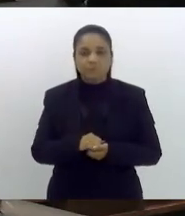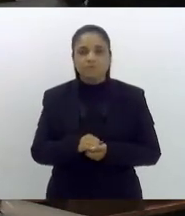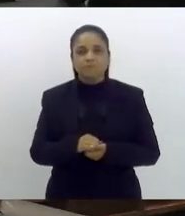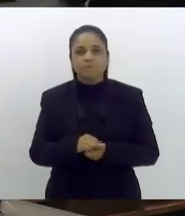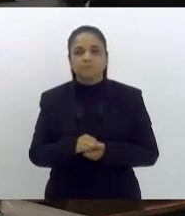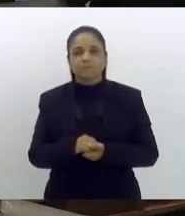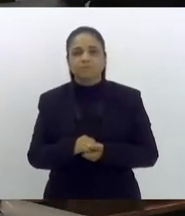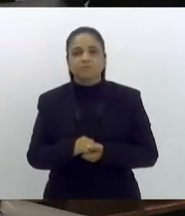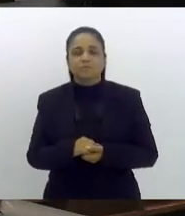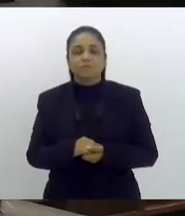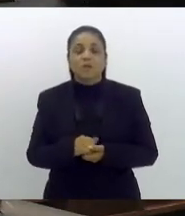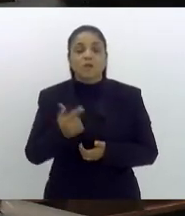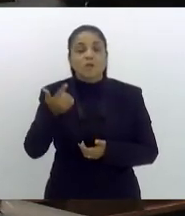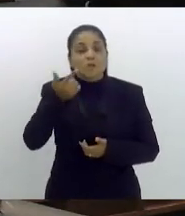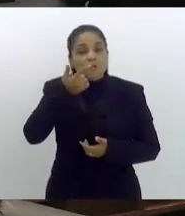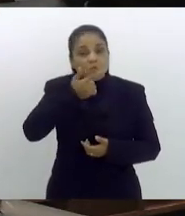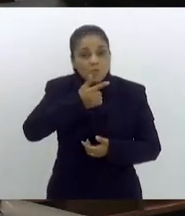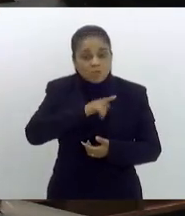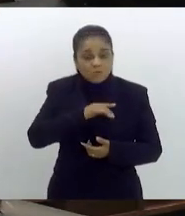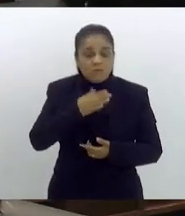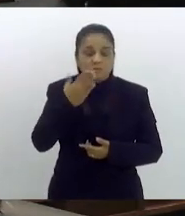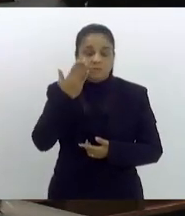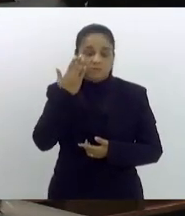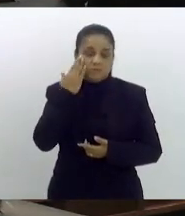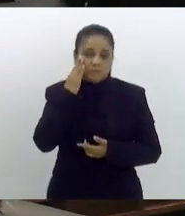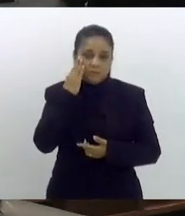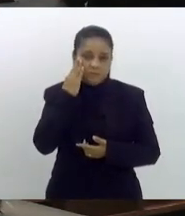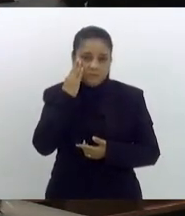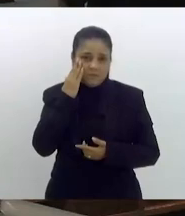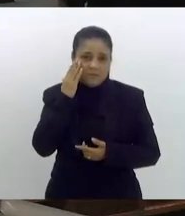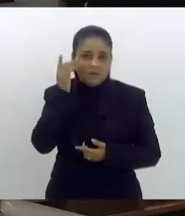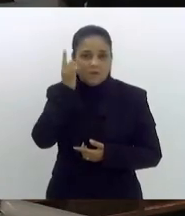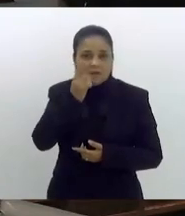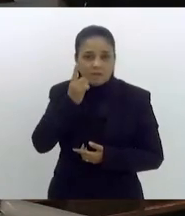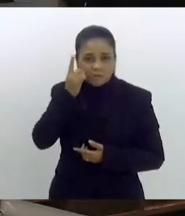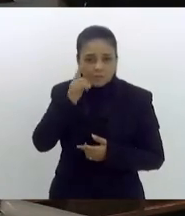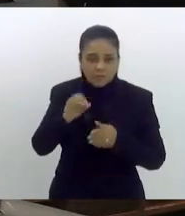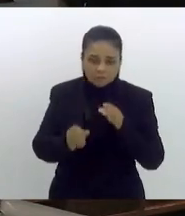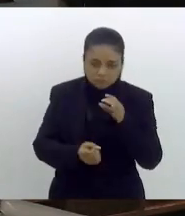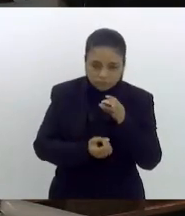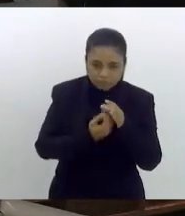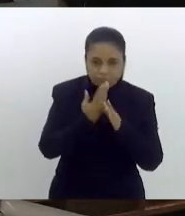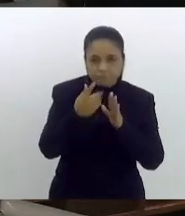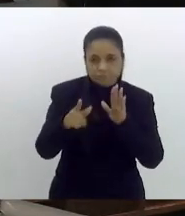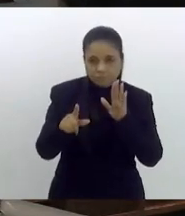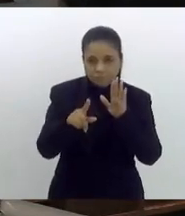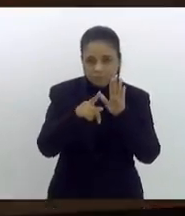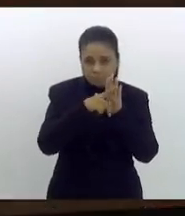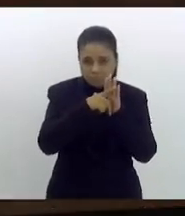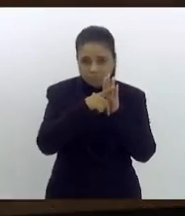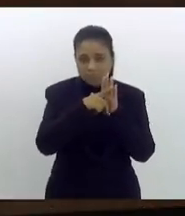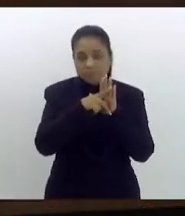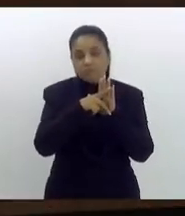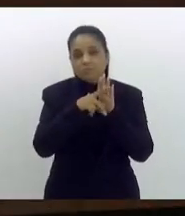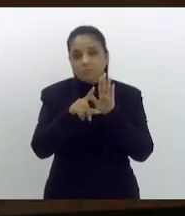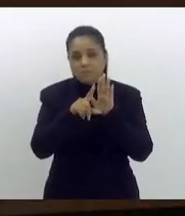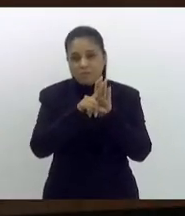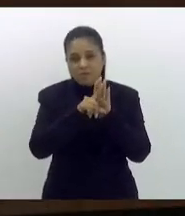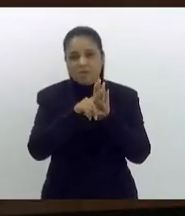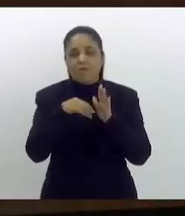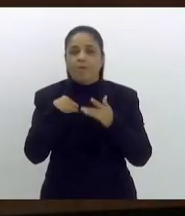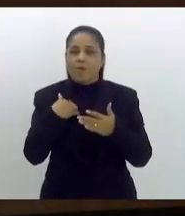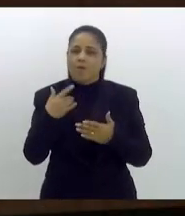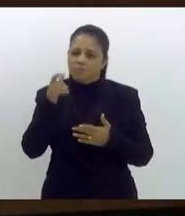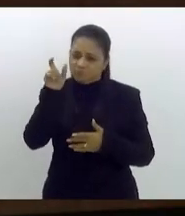eu consigo compreender a lógica da deputada autora do projeto que acredito ser algo